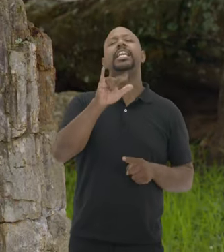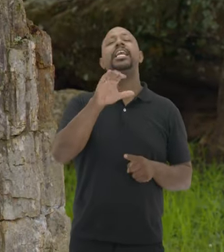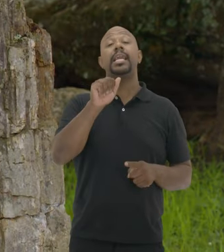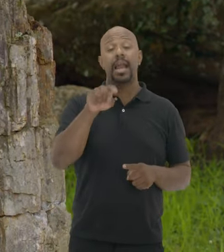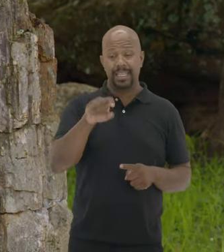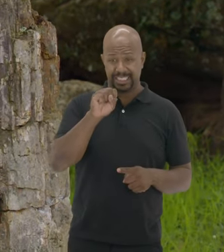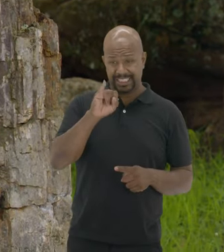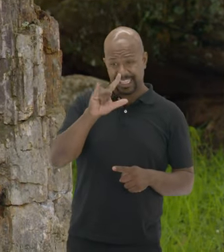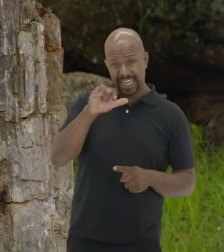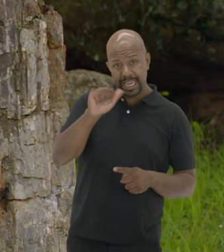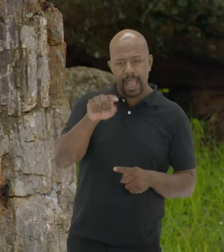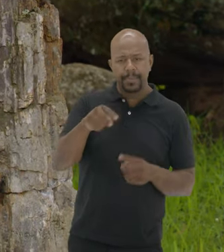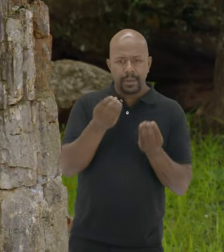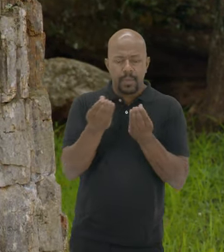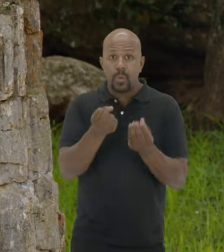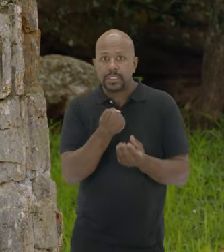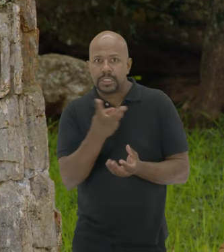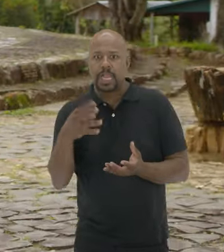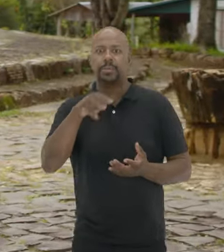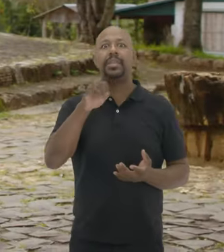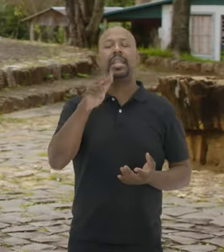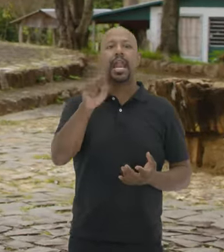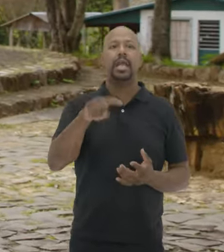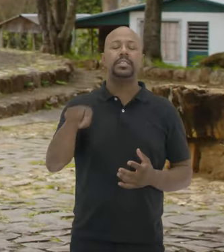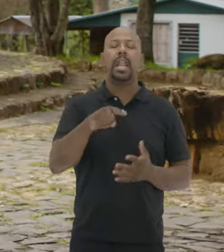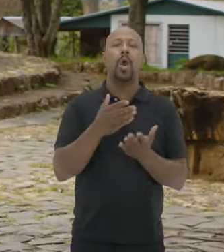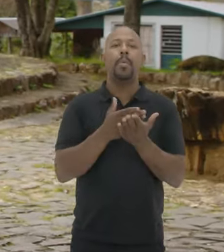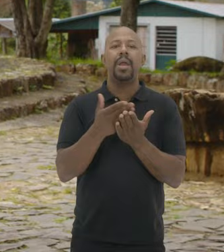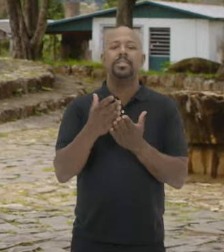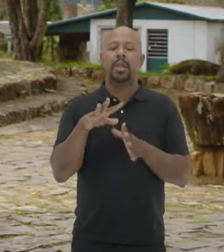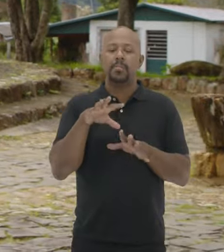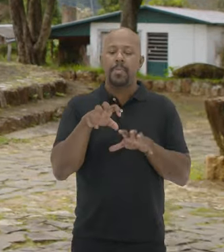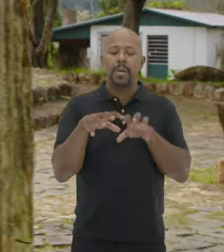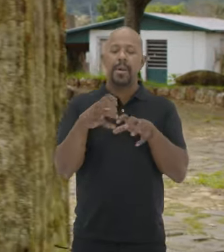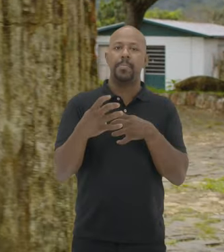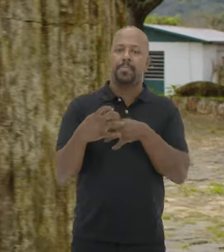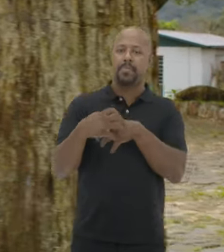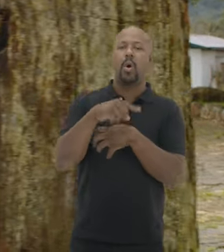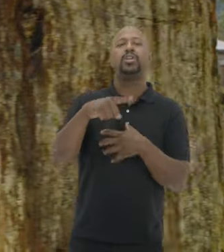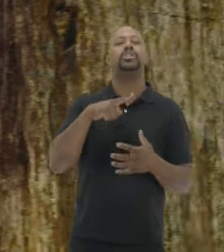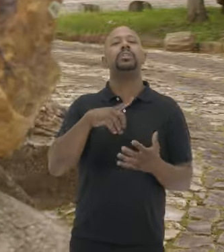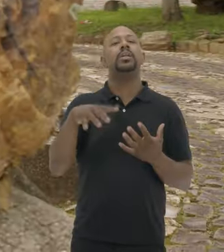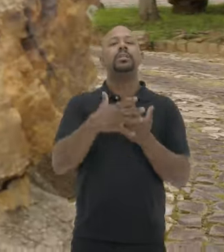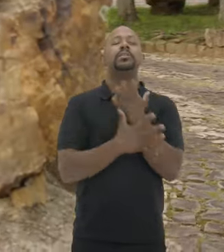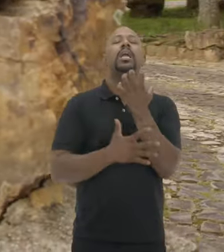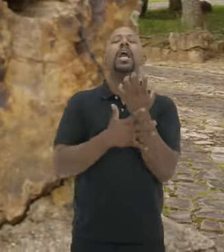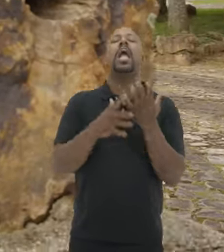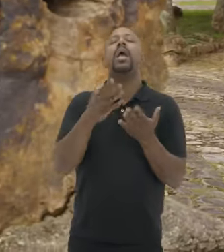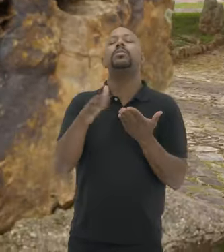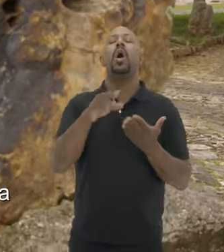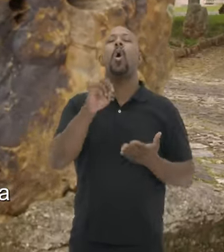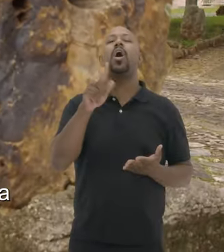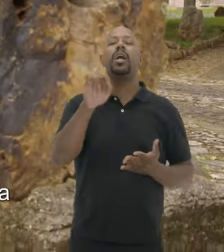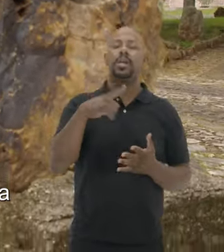cínica e essa sílica então pela quantidade de minerais que ela tem ela começa a ocupar a parte onde tinha resíduos